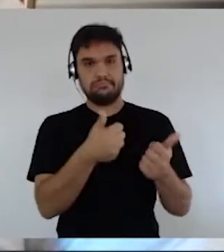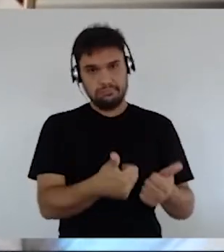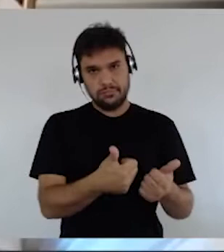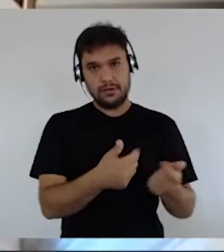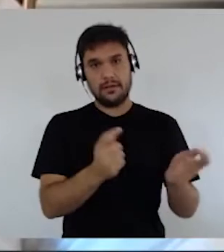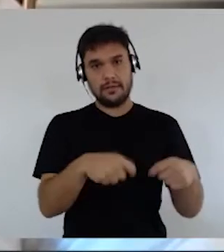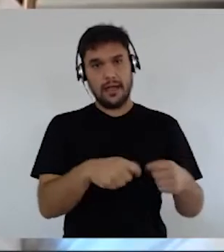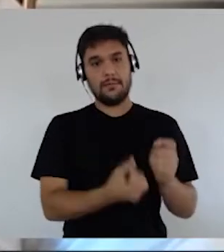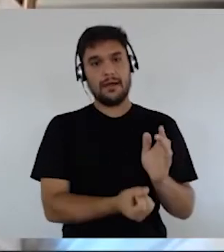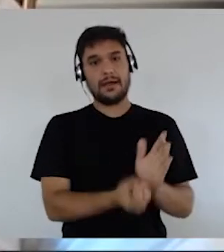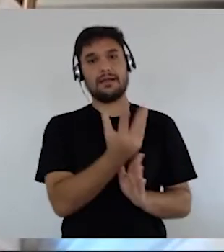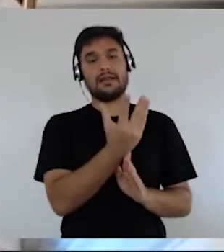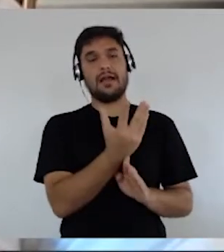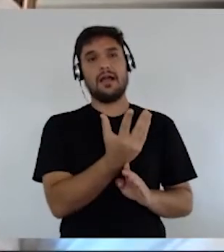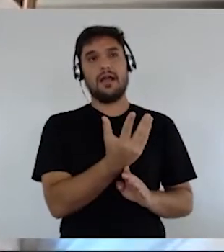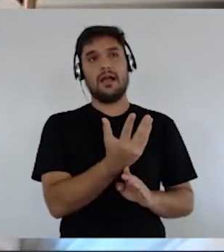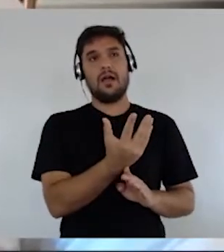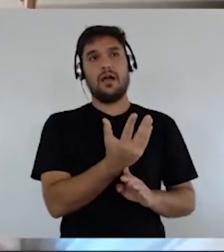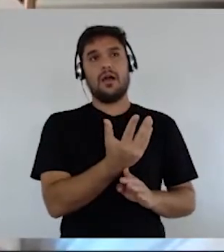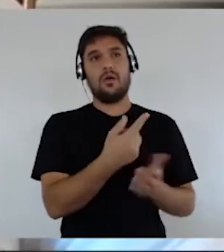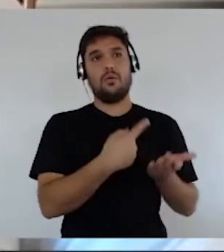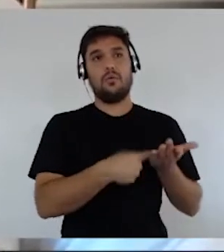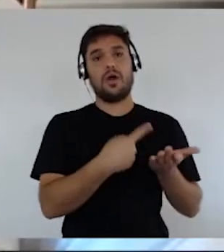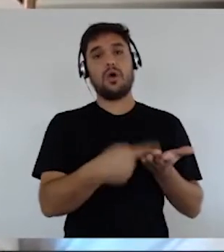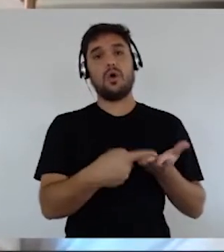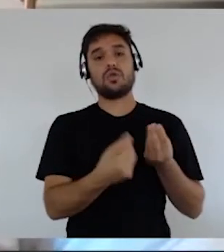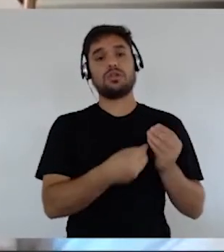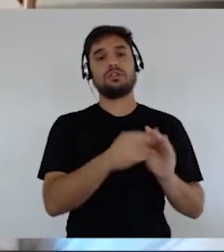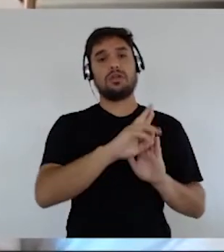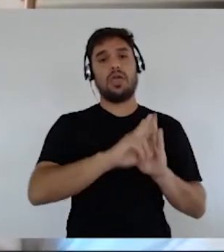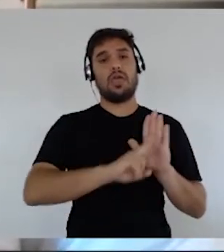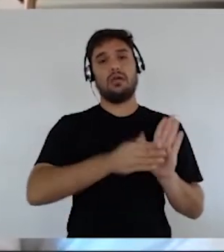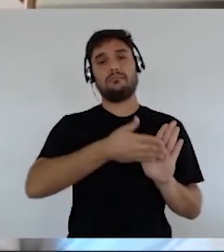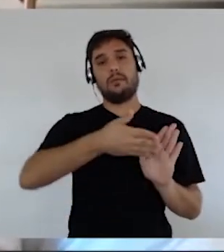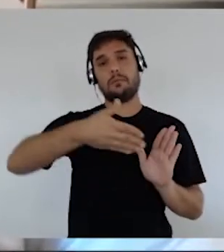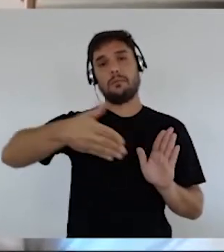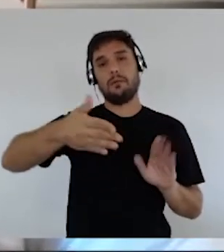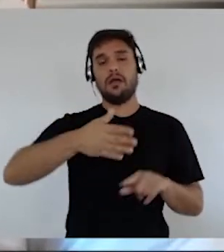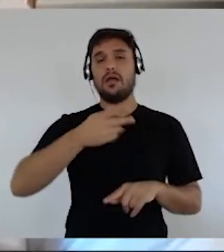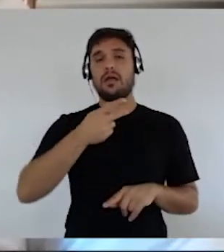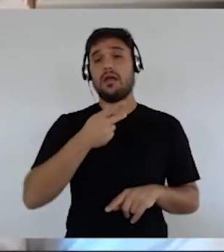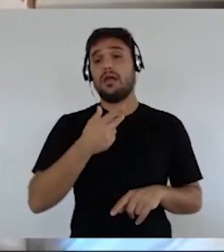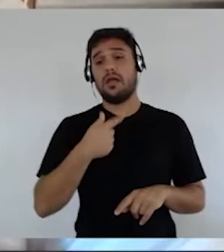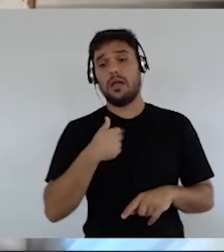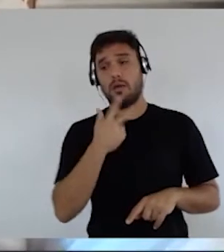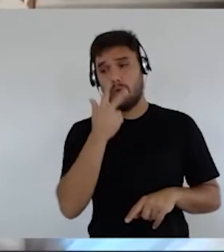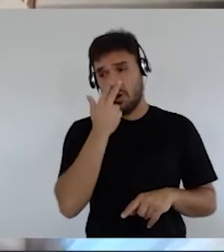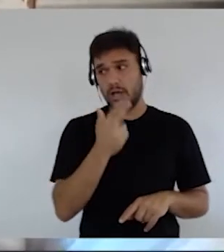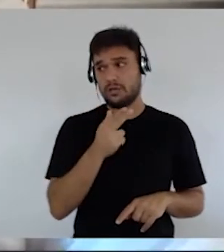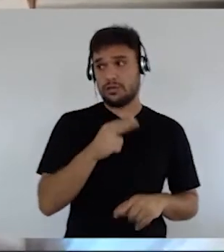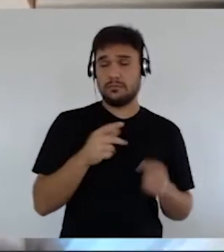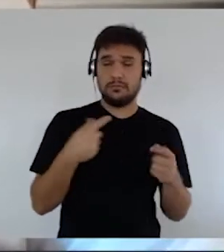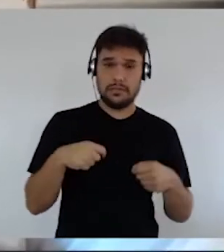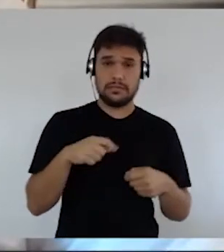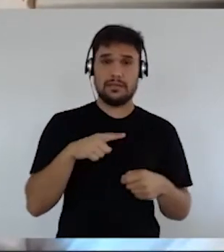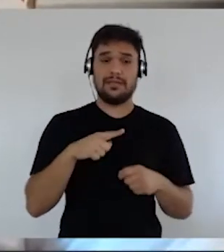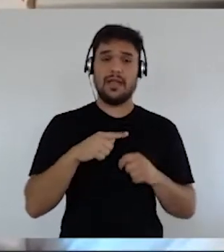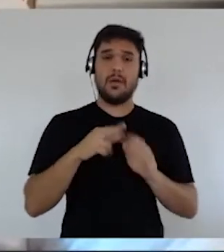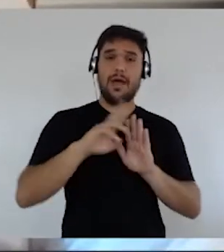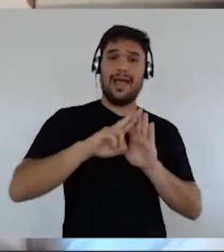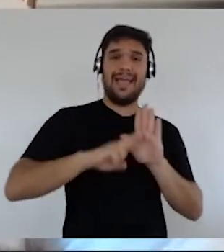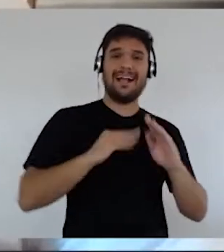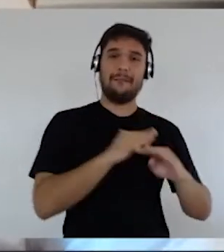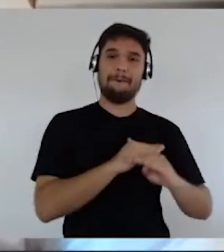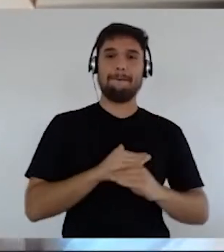justificar, criar um chamado acordo de procedimento coletivo. O que é que eu quero dizer isso? Eu acho que deve haver um